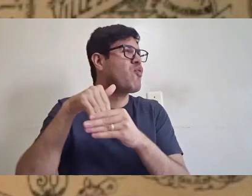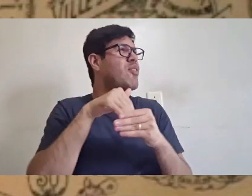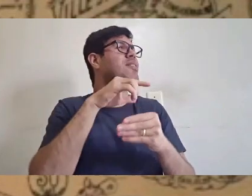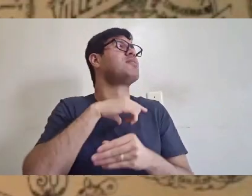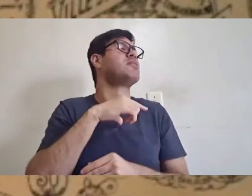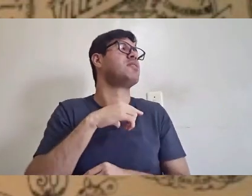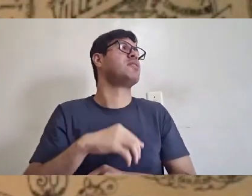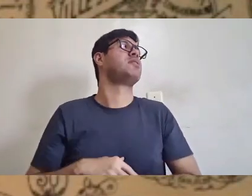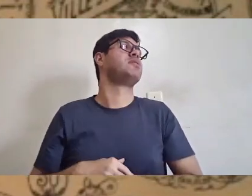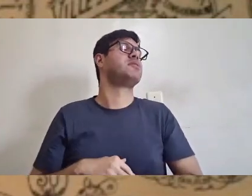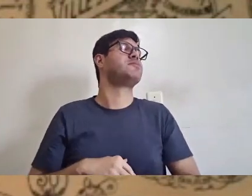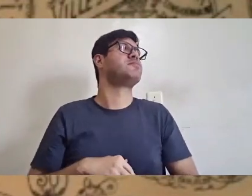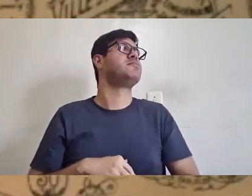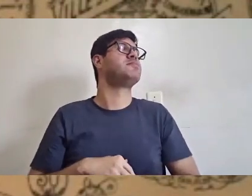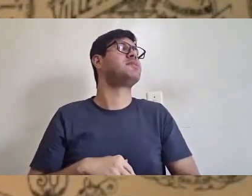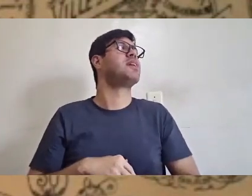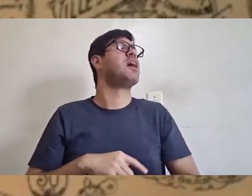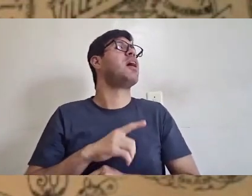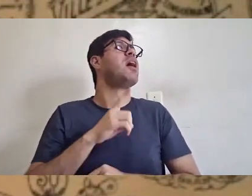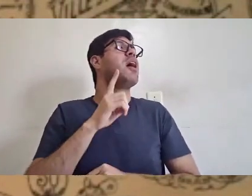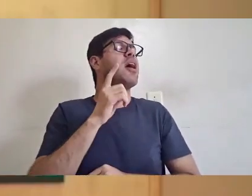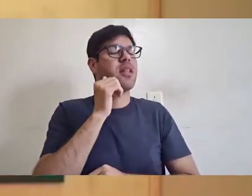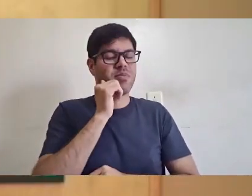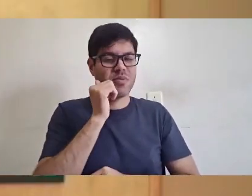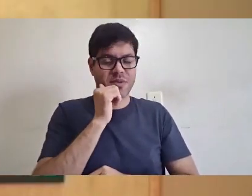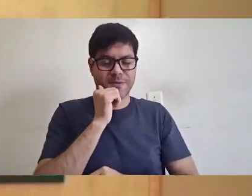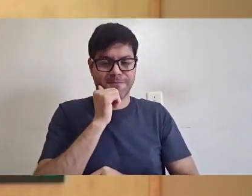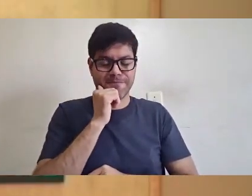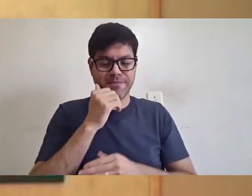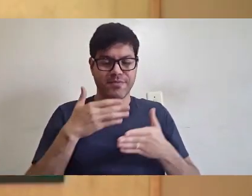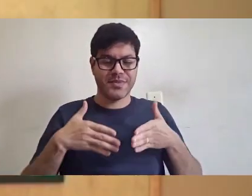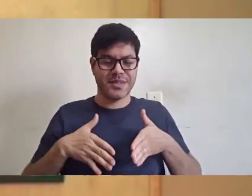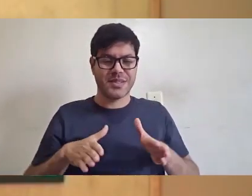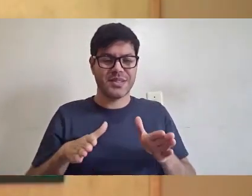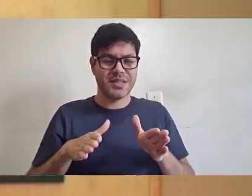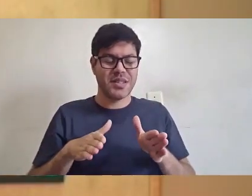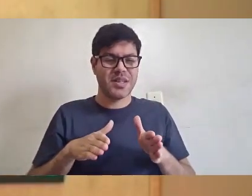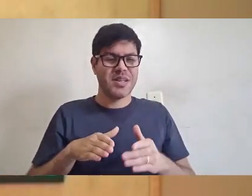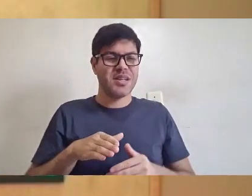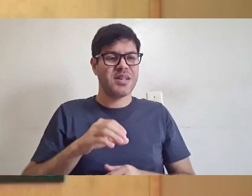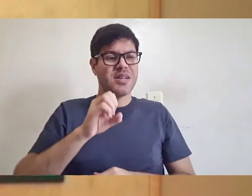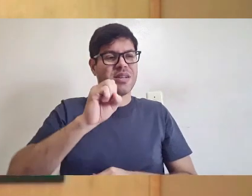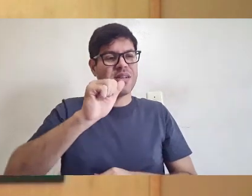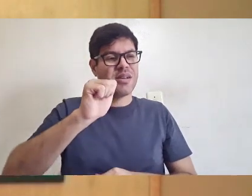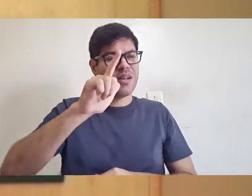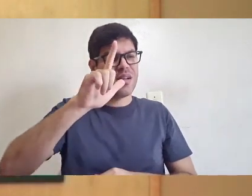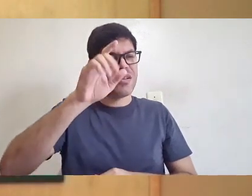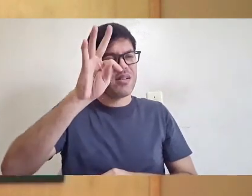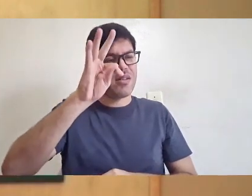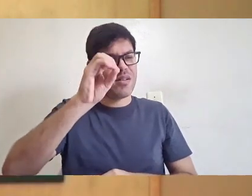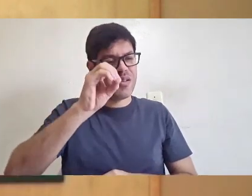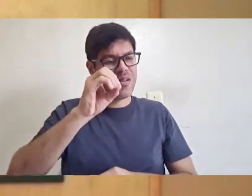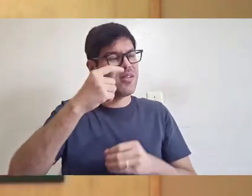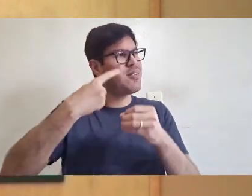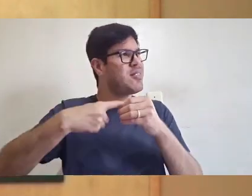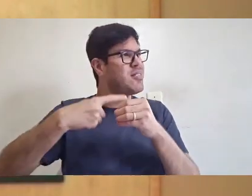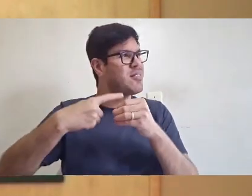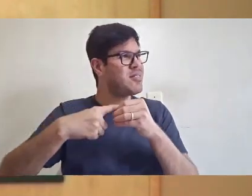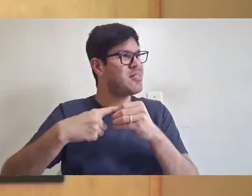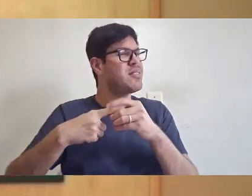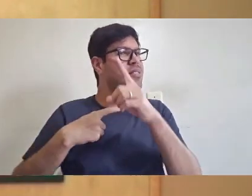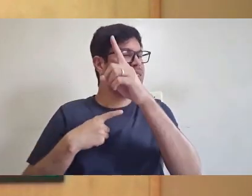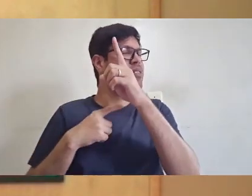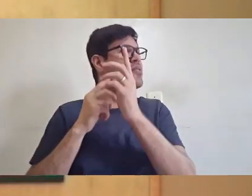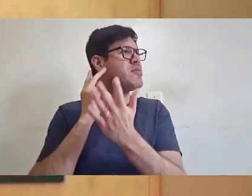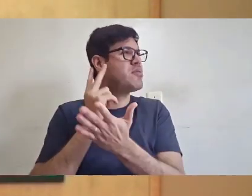engano? Ela é de Salto. Estou tentando lembrar o nome dela. Também estou tentando aqui, mas... Ela ainda hoje é deputada. Então... Ela